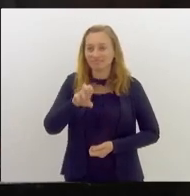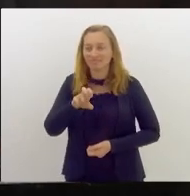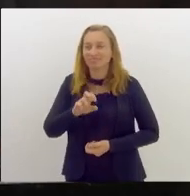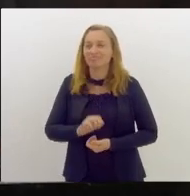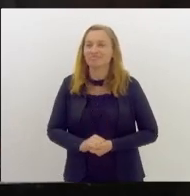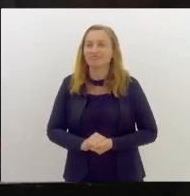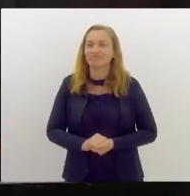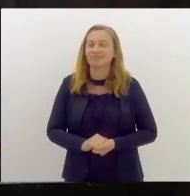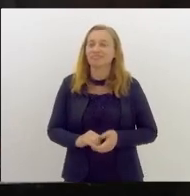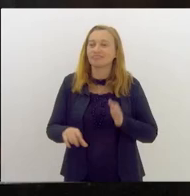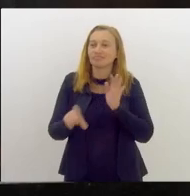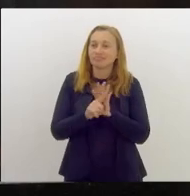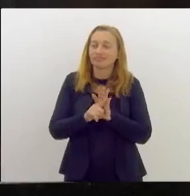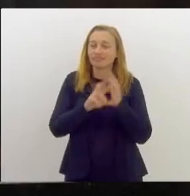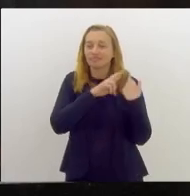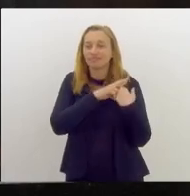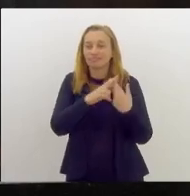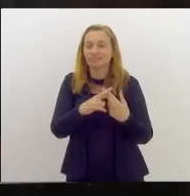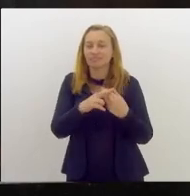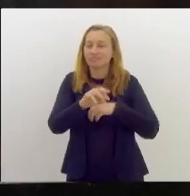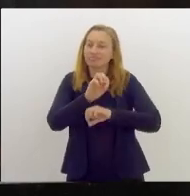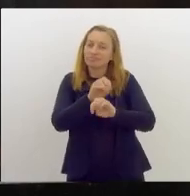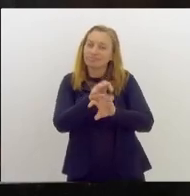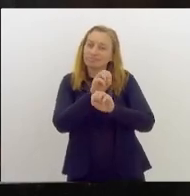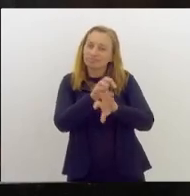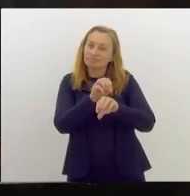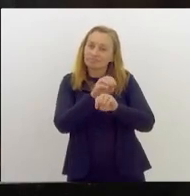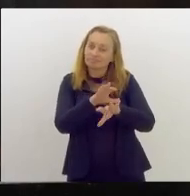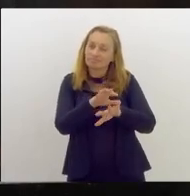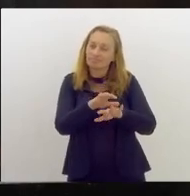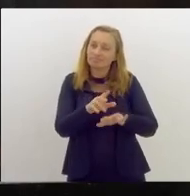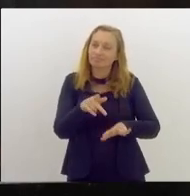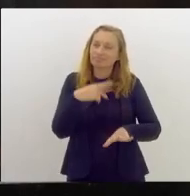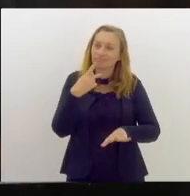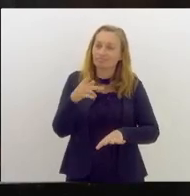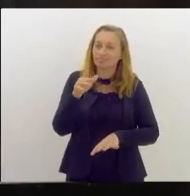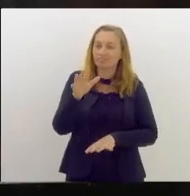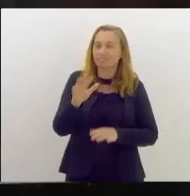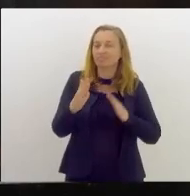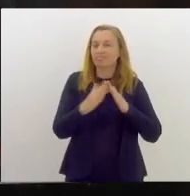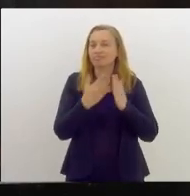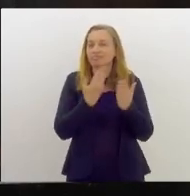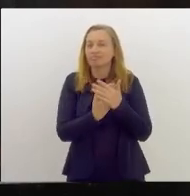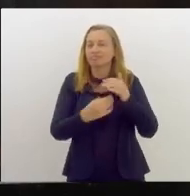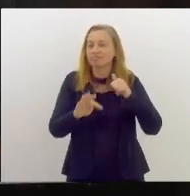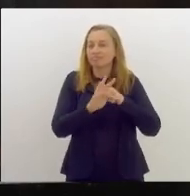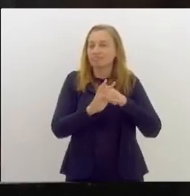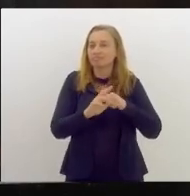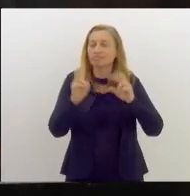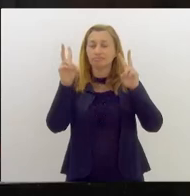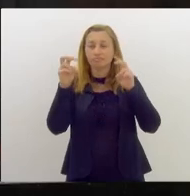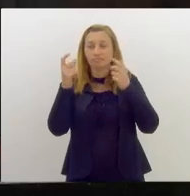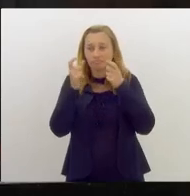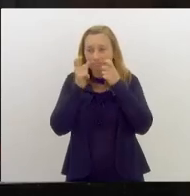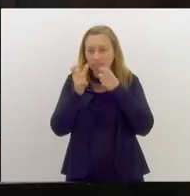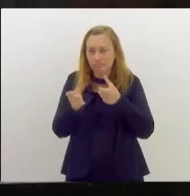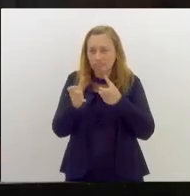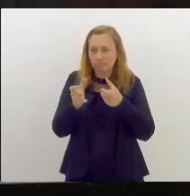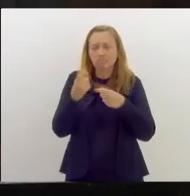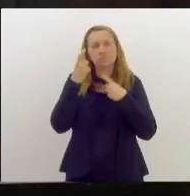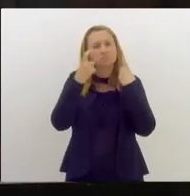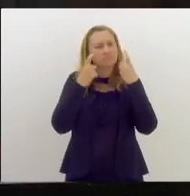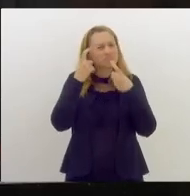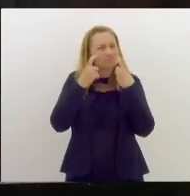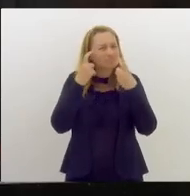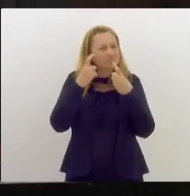sobre a lei de responsabilidade Educacional para tratar da Faetec mas um fato me chama atenção com preocupação